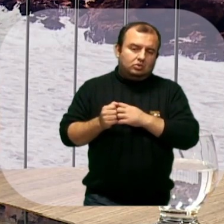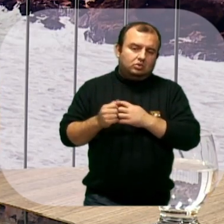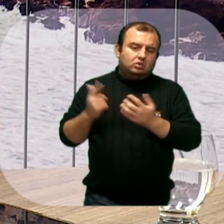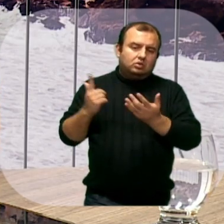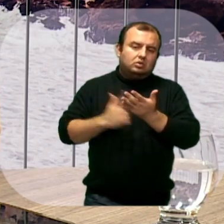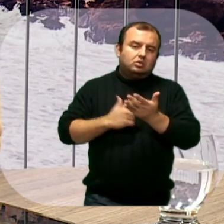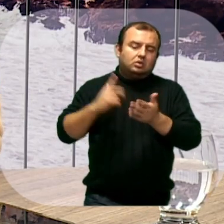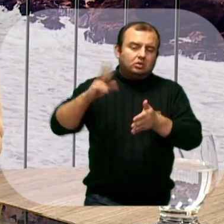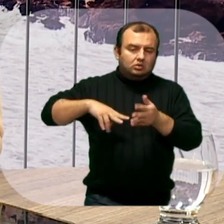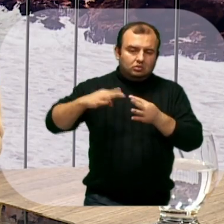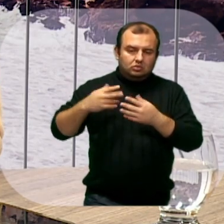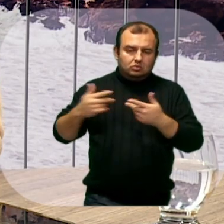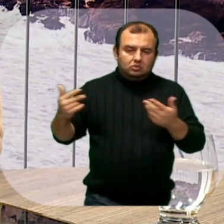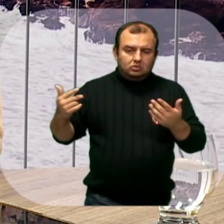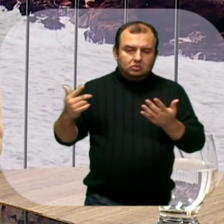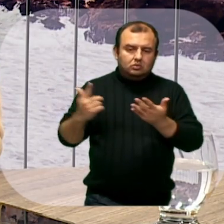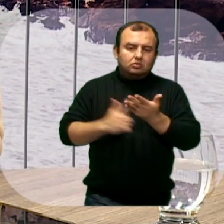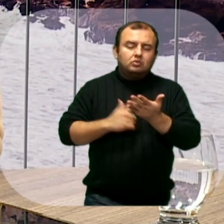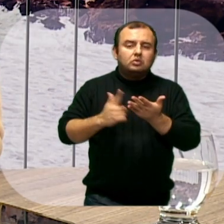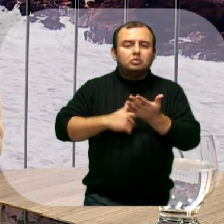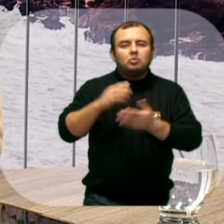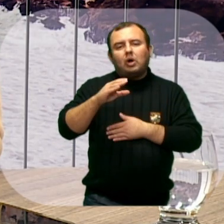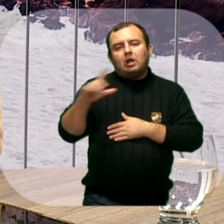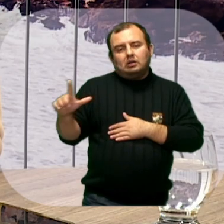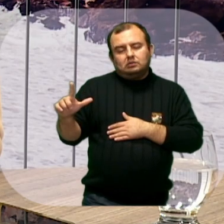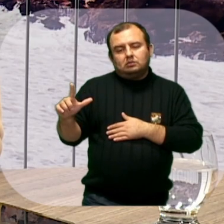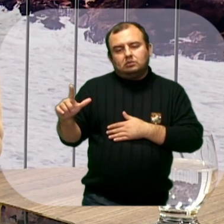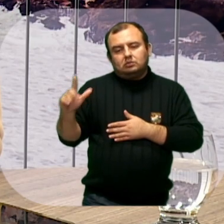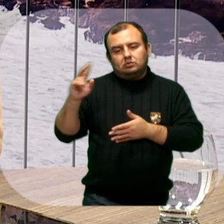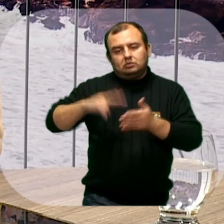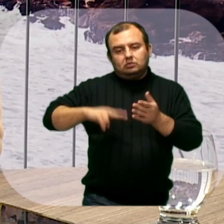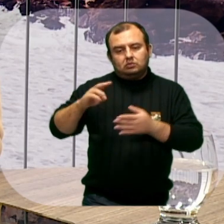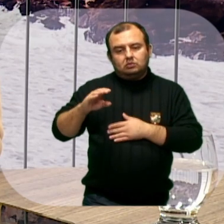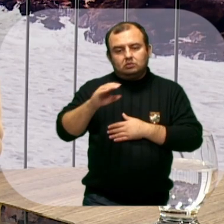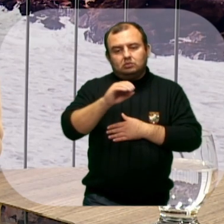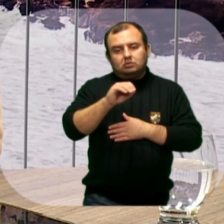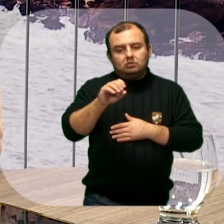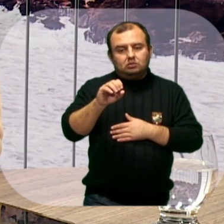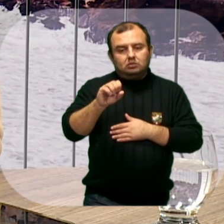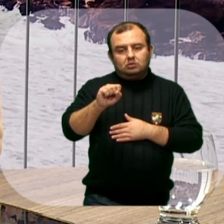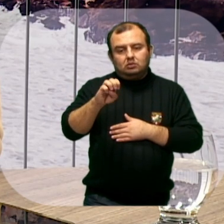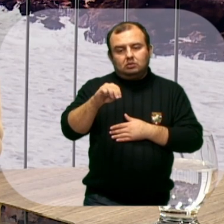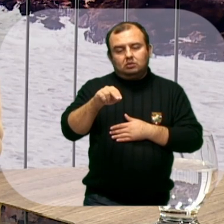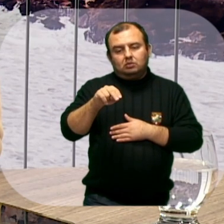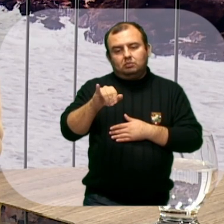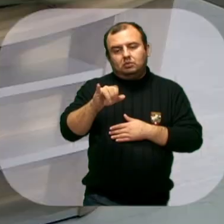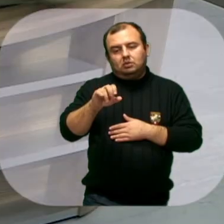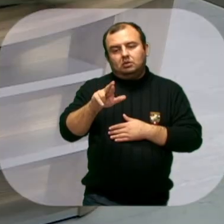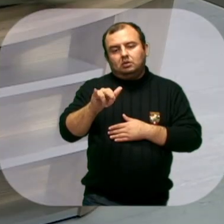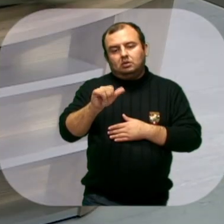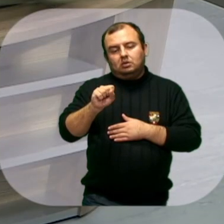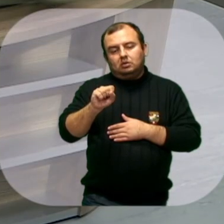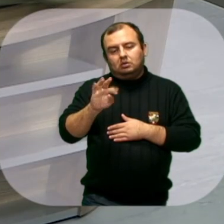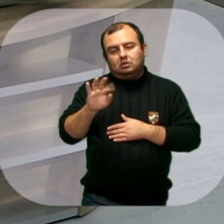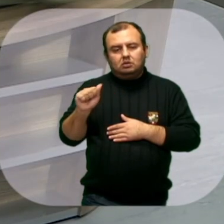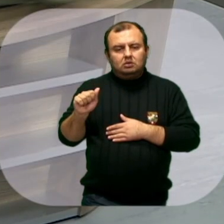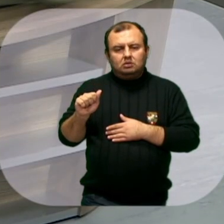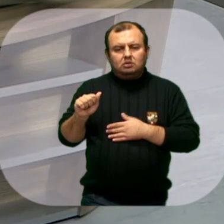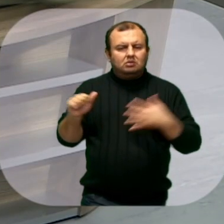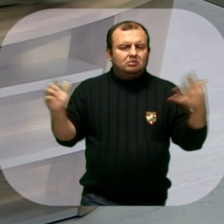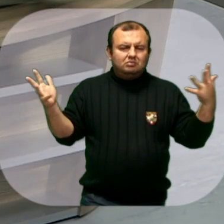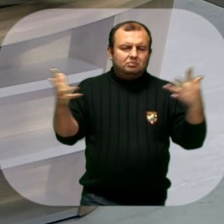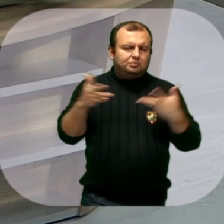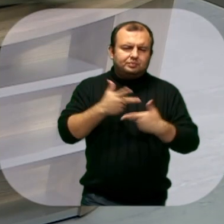muita coisa, né? Eu disse, não, vou reler um clássico. E eu reli O Seminarista, do Bernardo Guimarães. Que